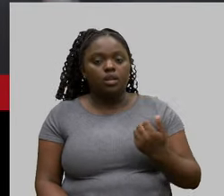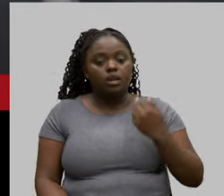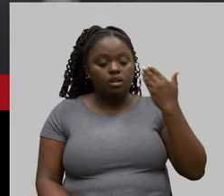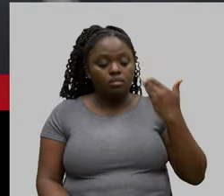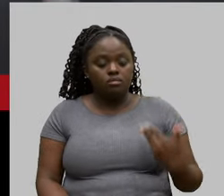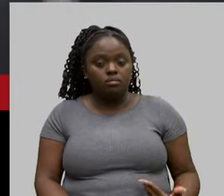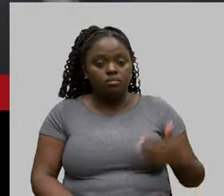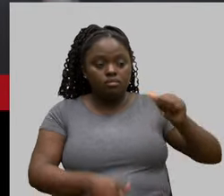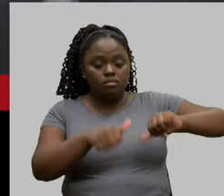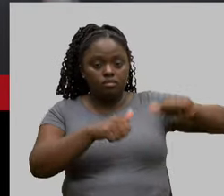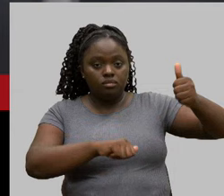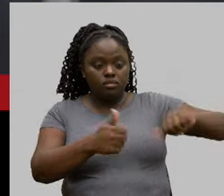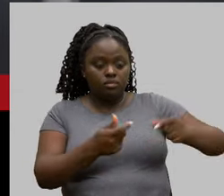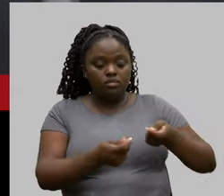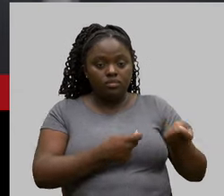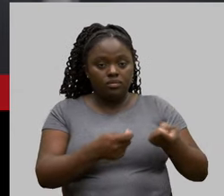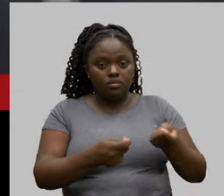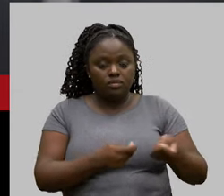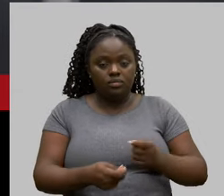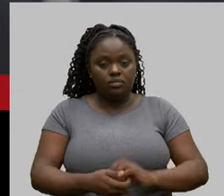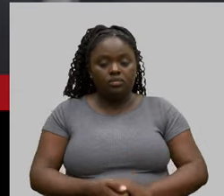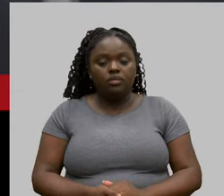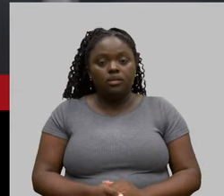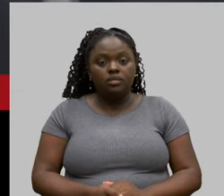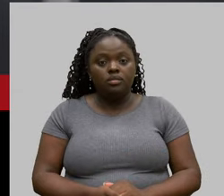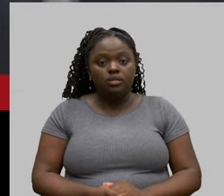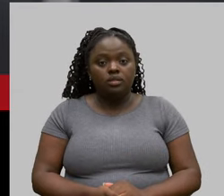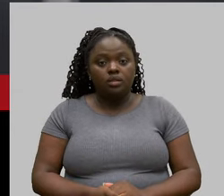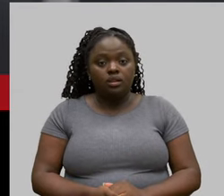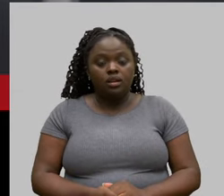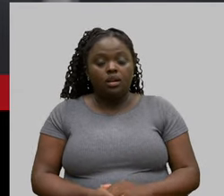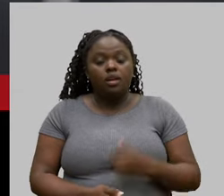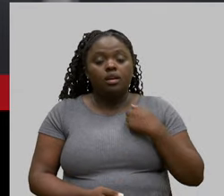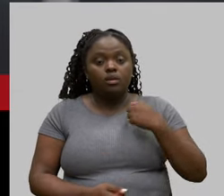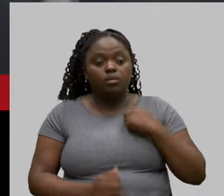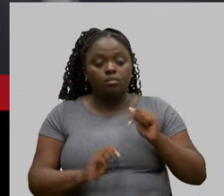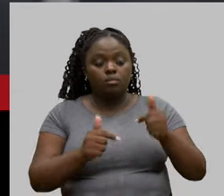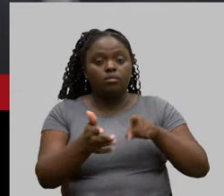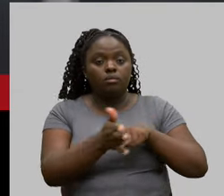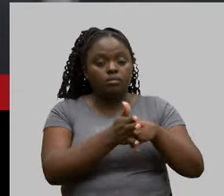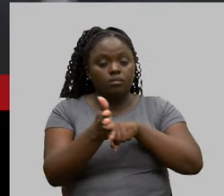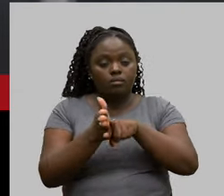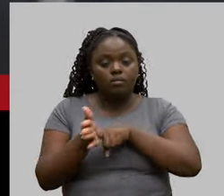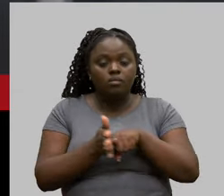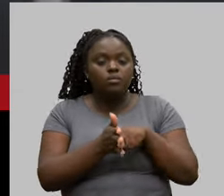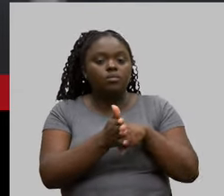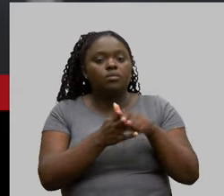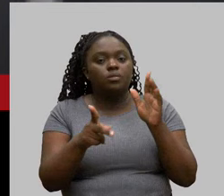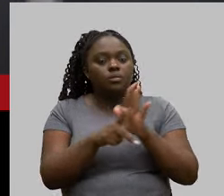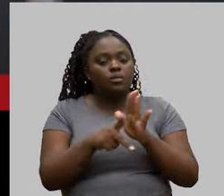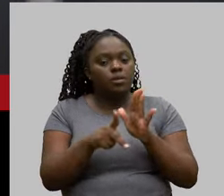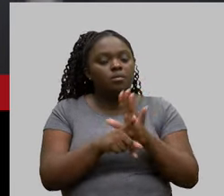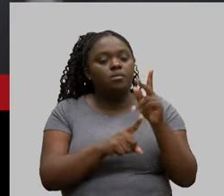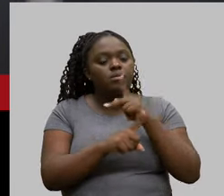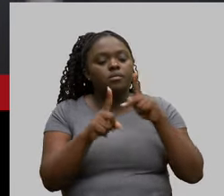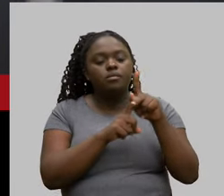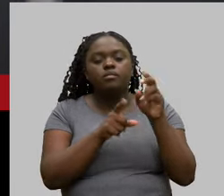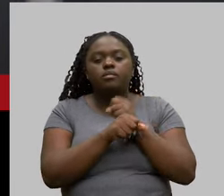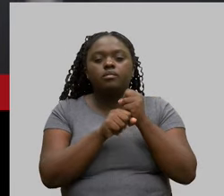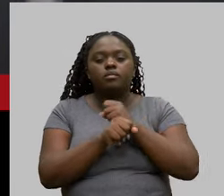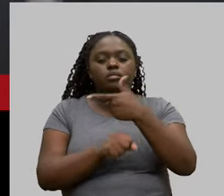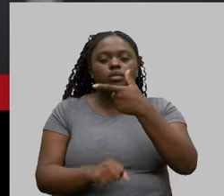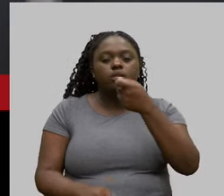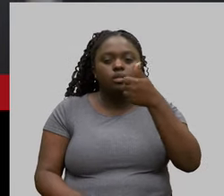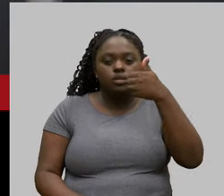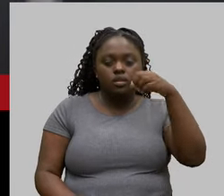Gerais sou atuária e tenho atuado na fiscalização dos regimes próprios de previdência desde 2019 com